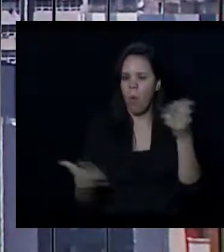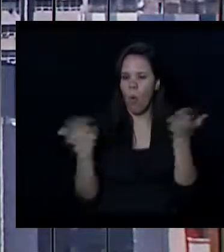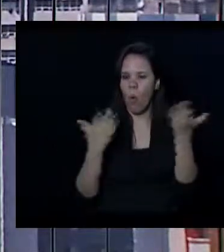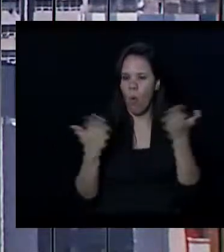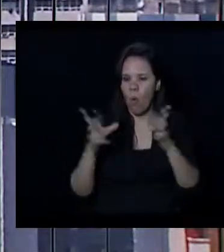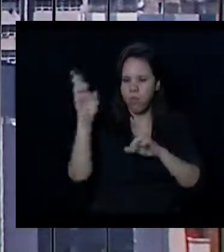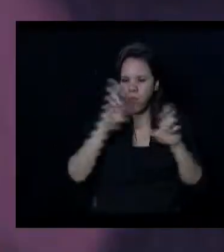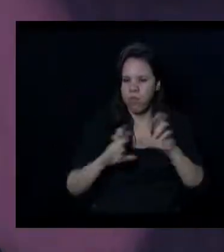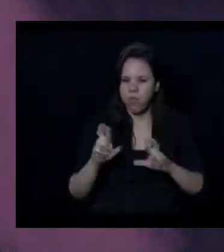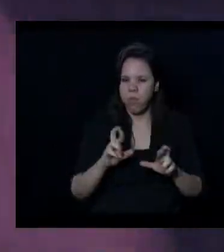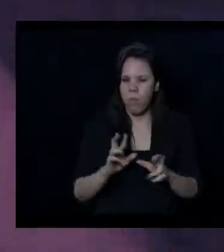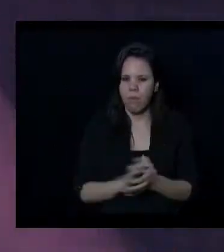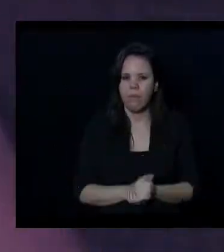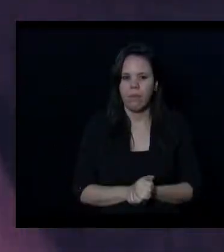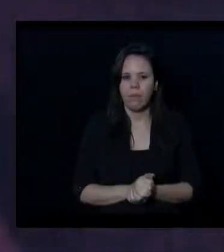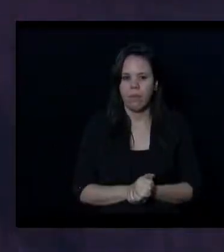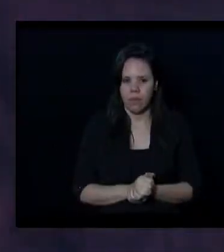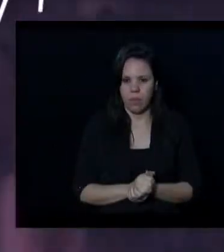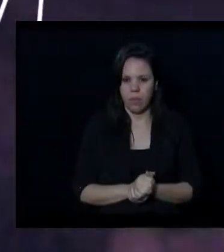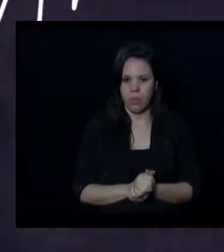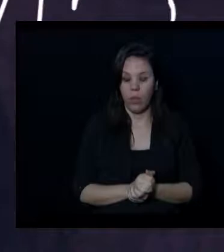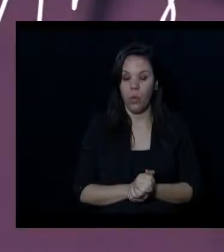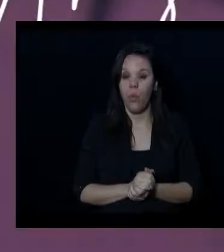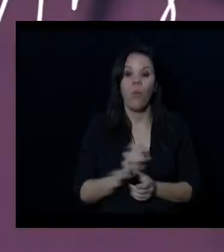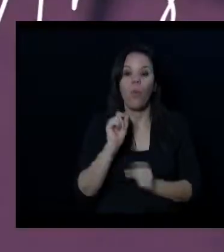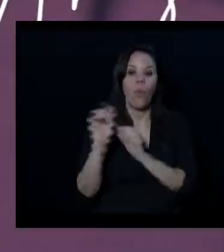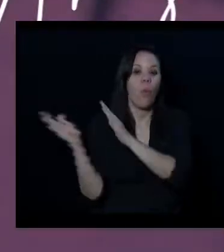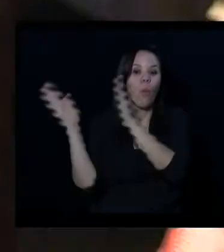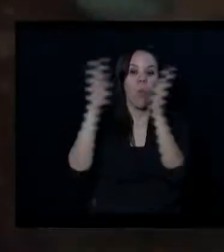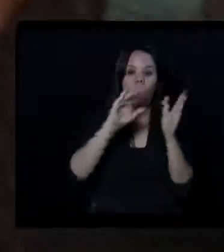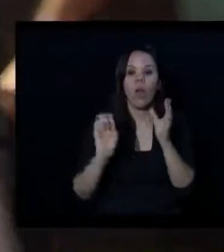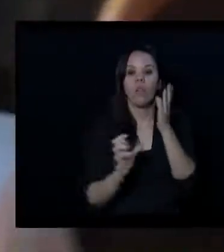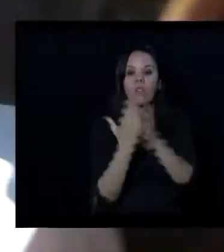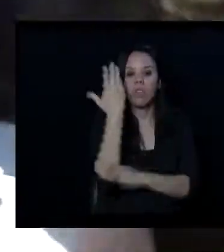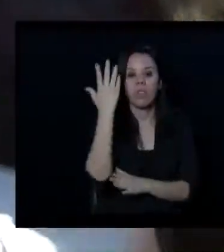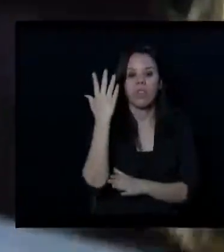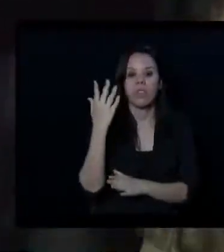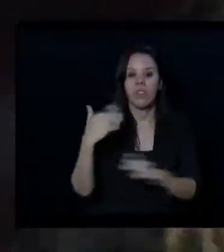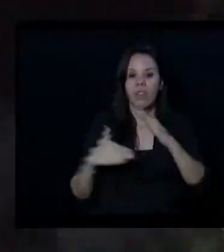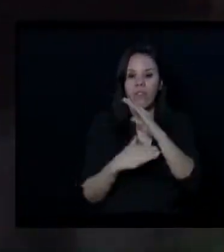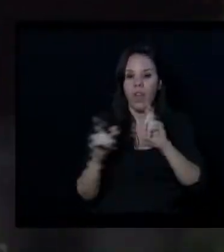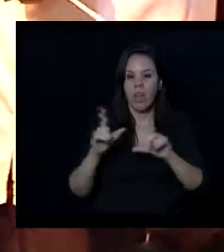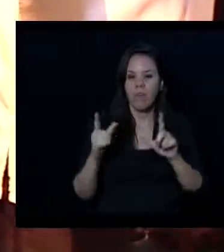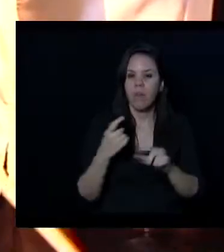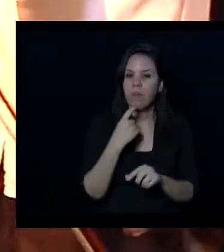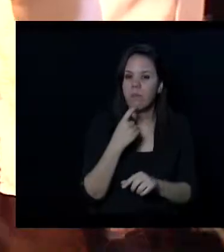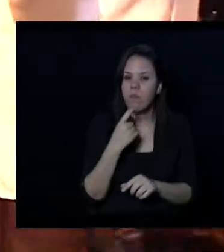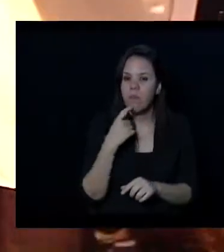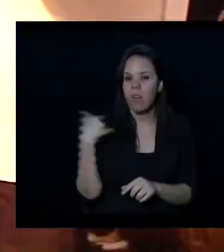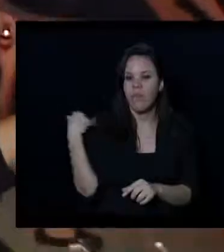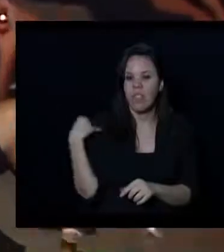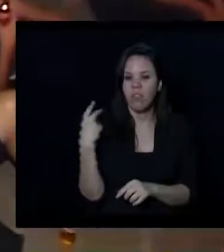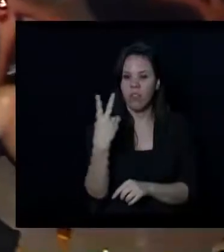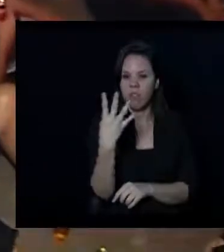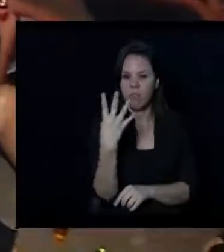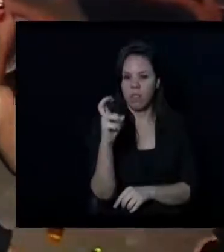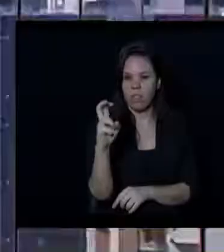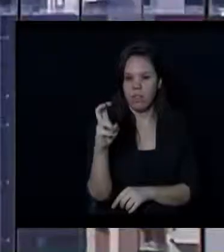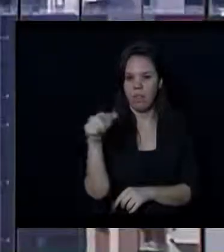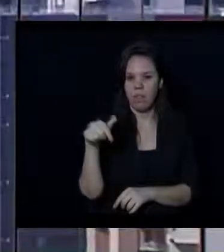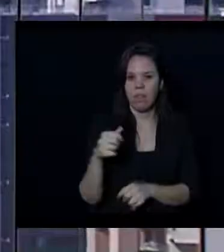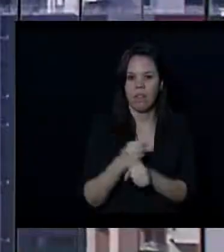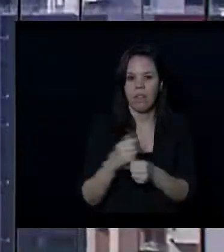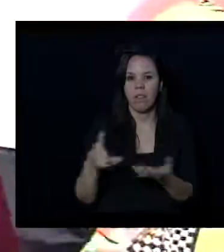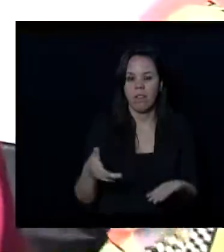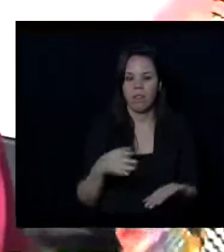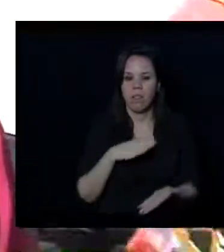os destaques. Cobertura histórica da TV Câmara Campinas no aniversário de 245 anos da cidade. Mais